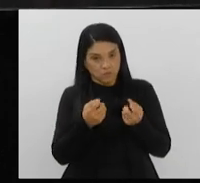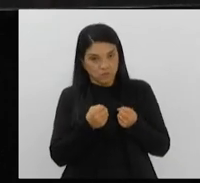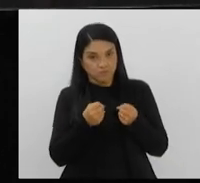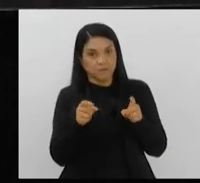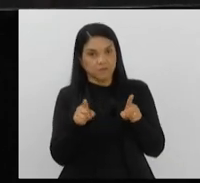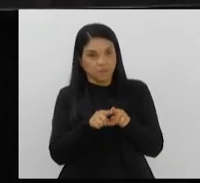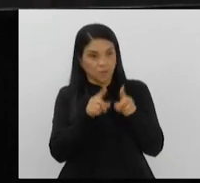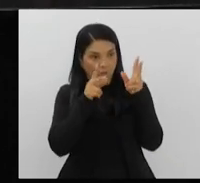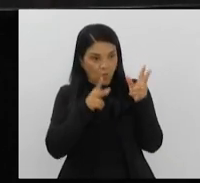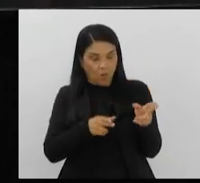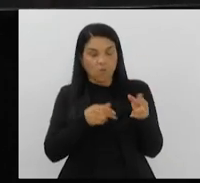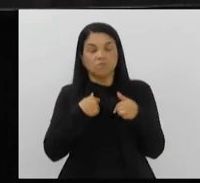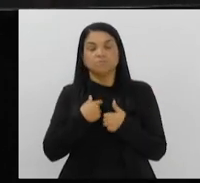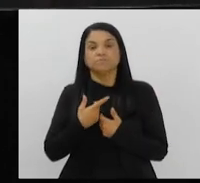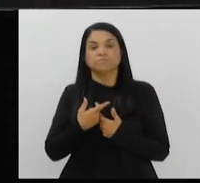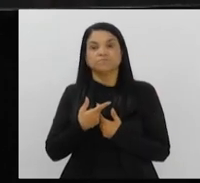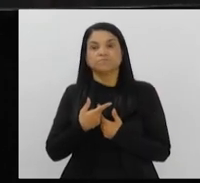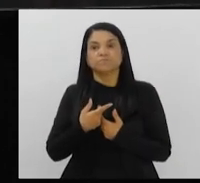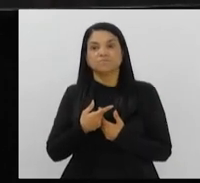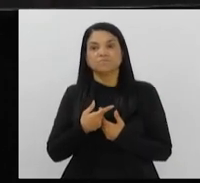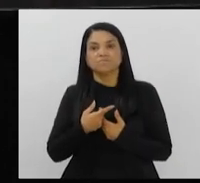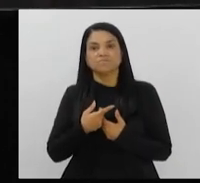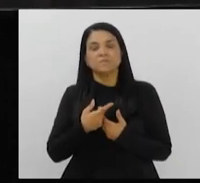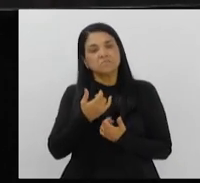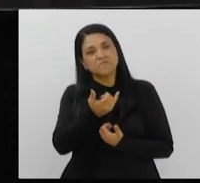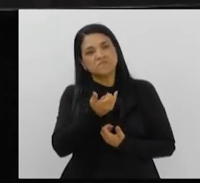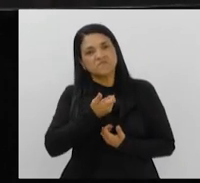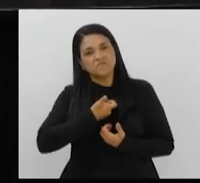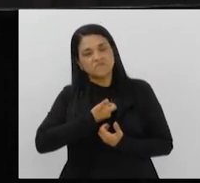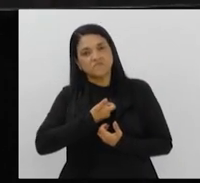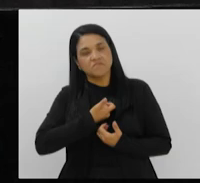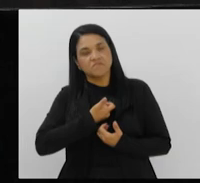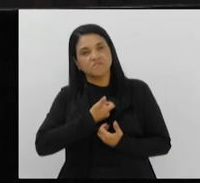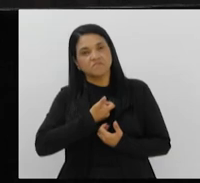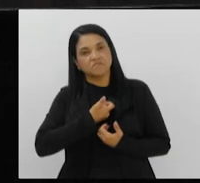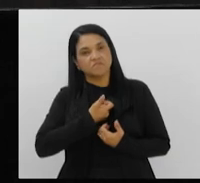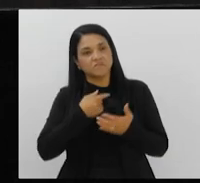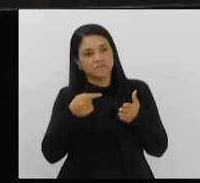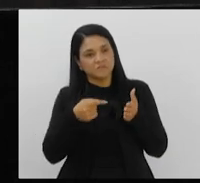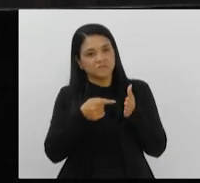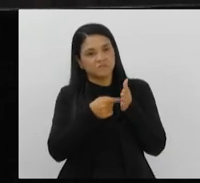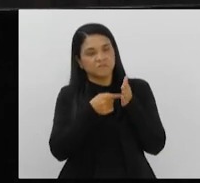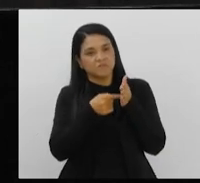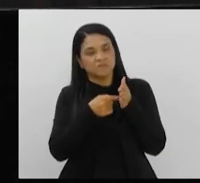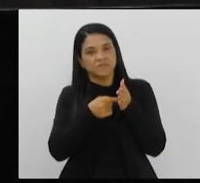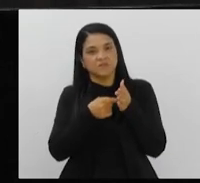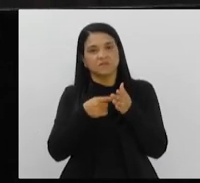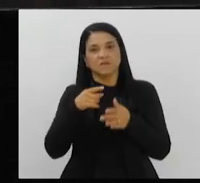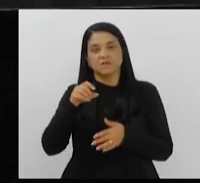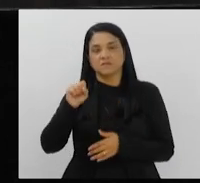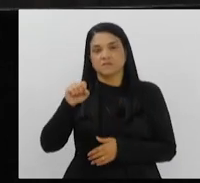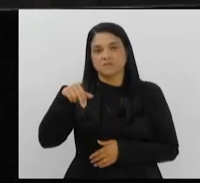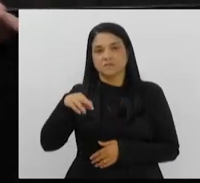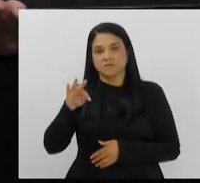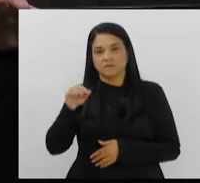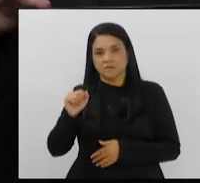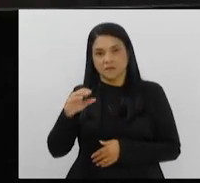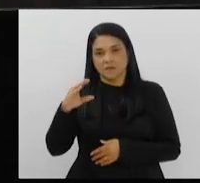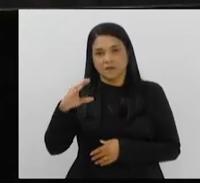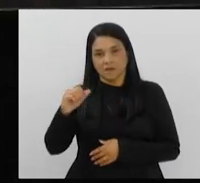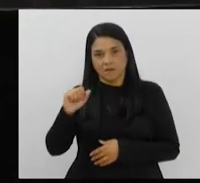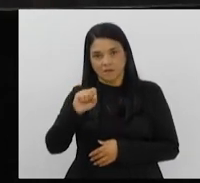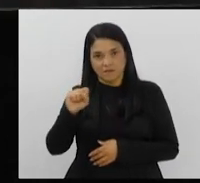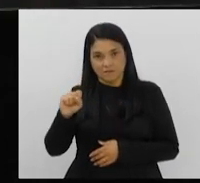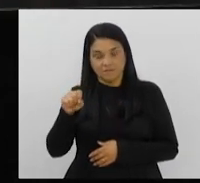nossa proximidade, me disseram, né, que depois da denúncia na Santa Casa, foi uma correria